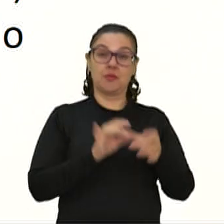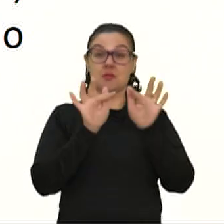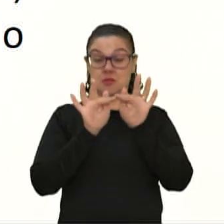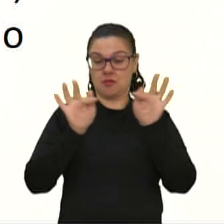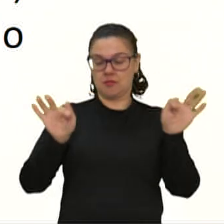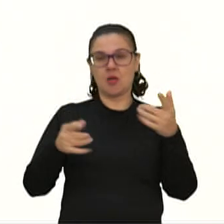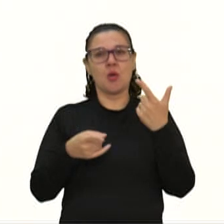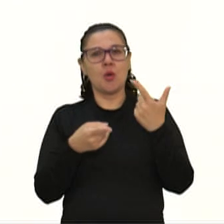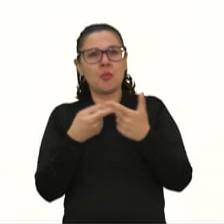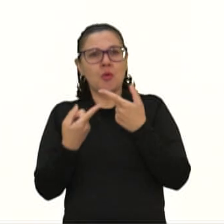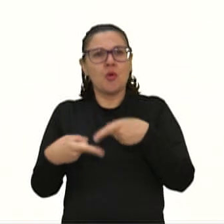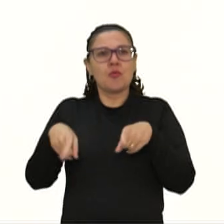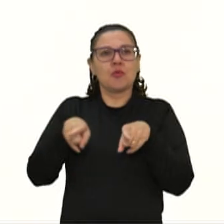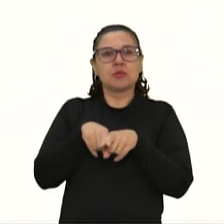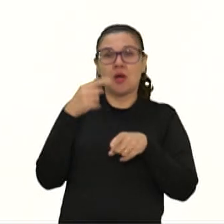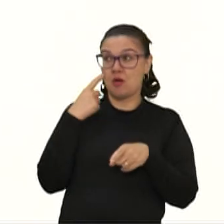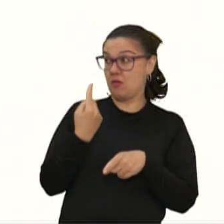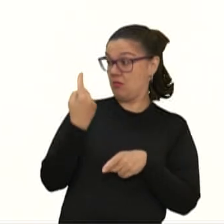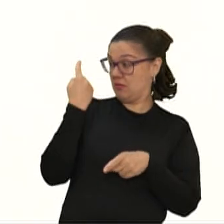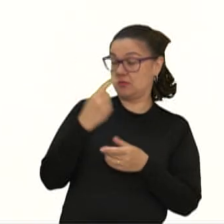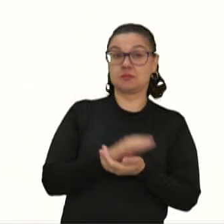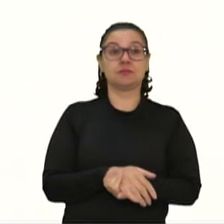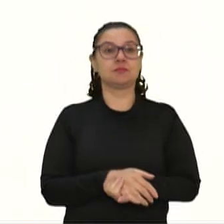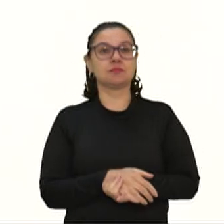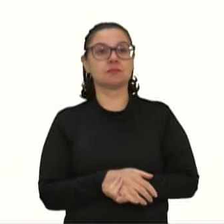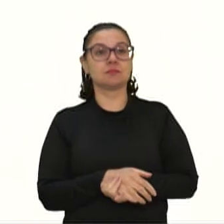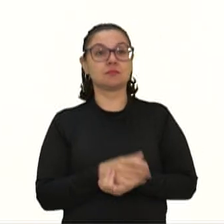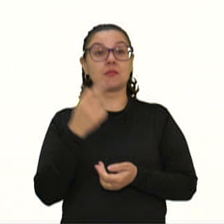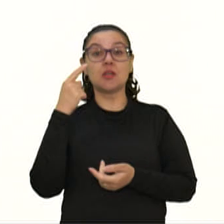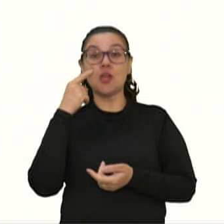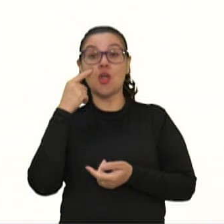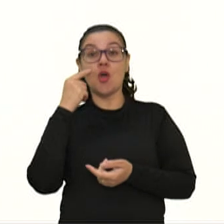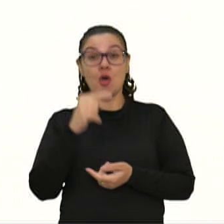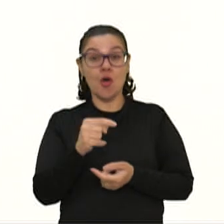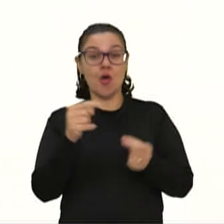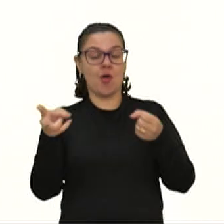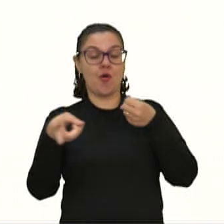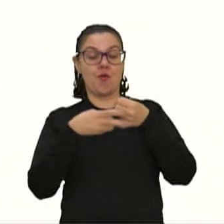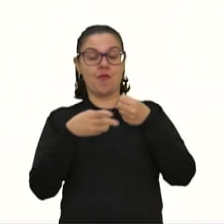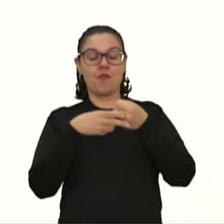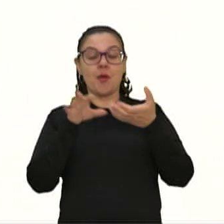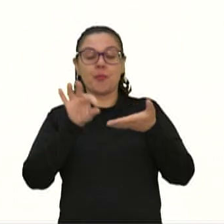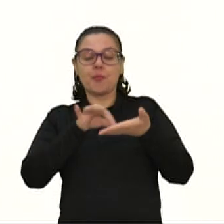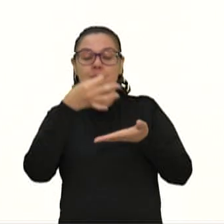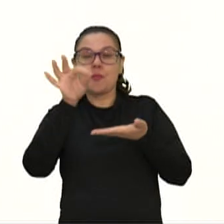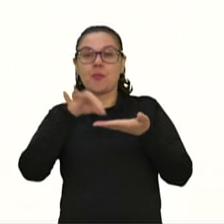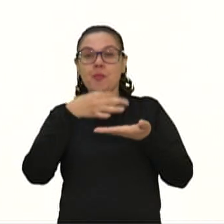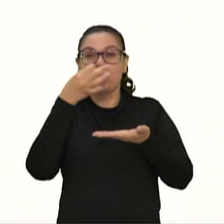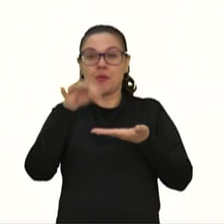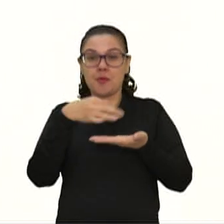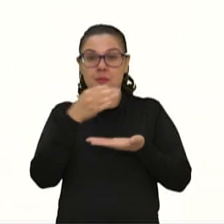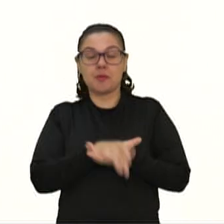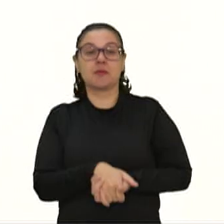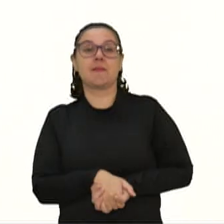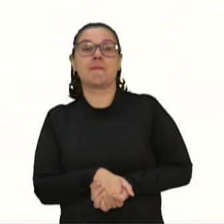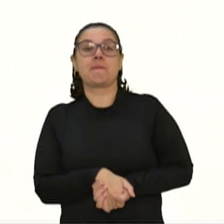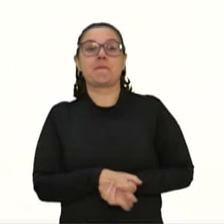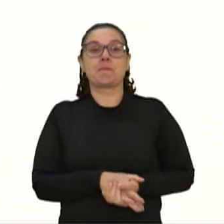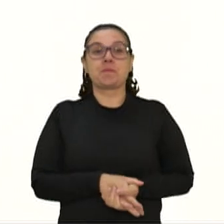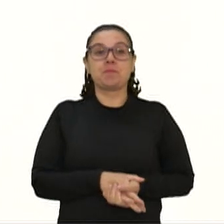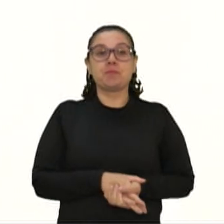essa digressão? Vocês já vão entender. Observe o verbo bordar nos versos. Romance 70 do Lenço do